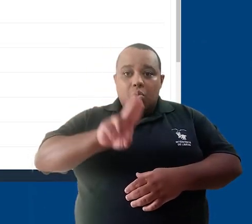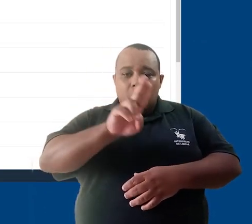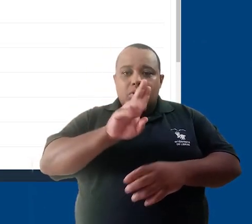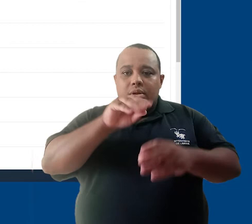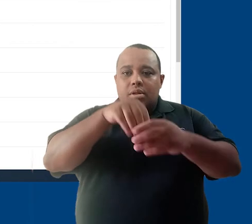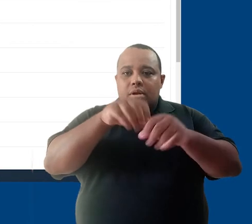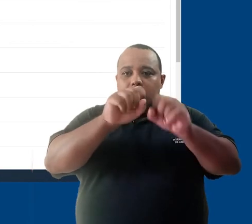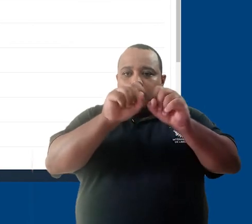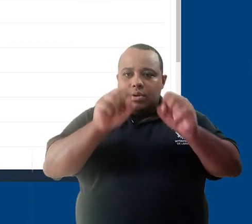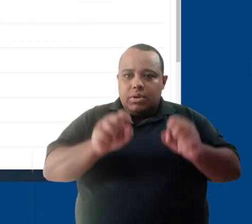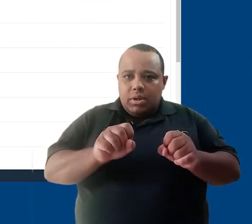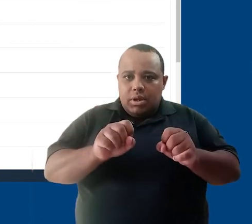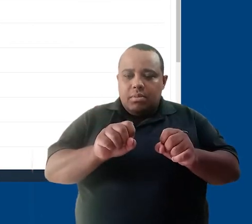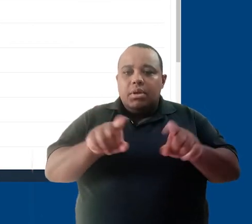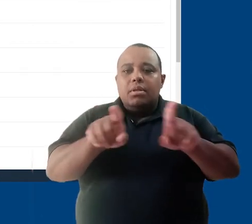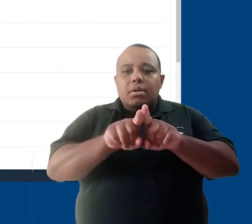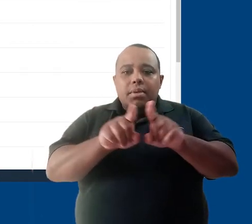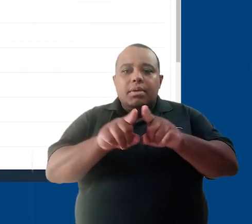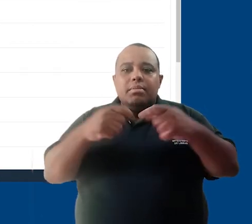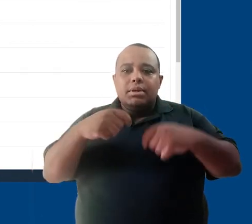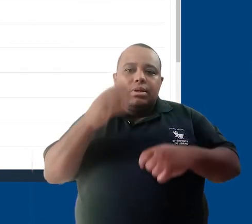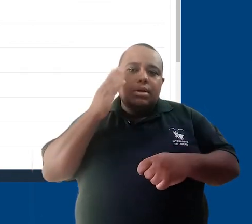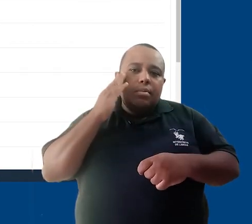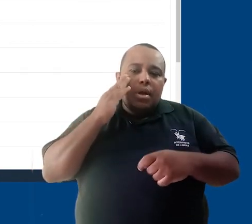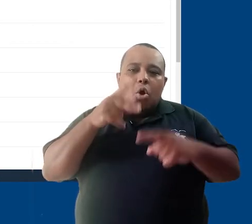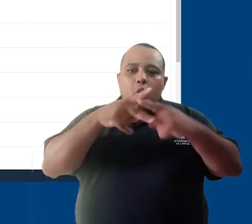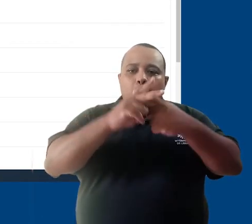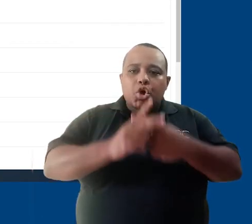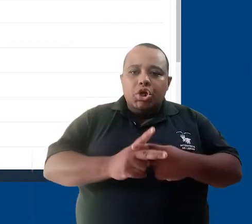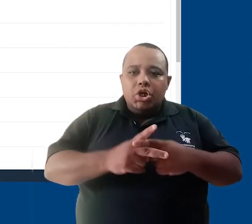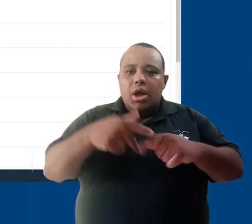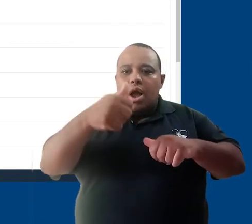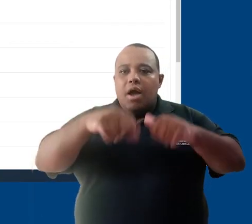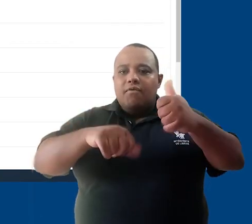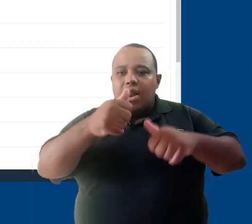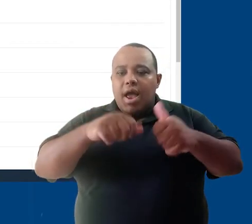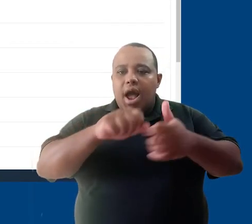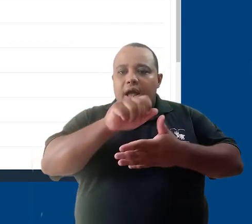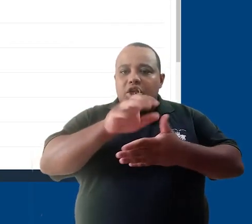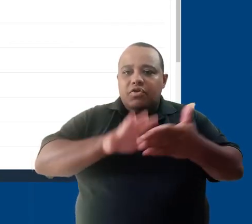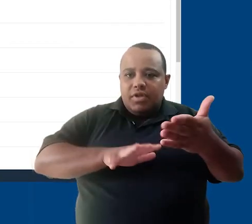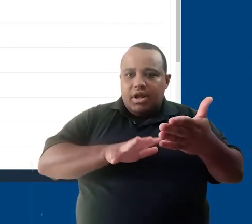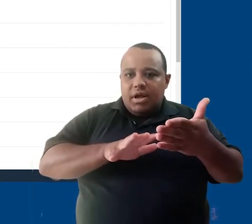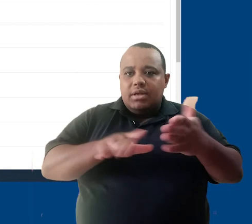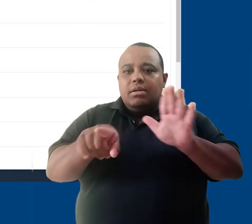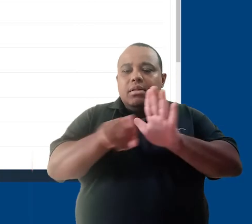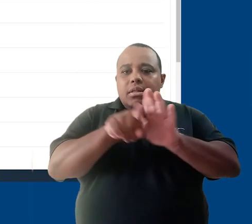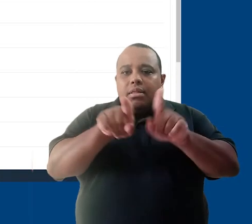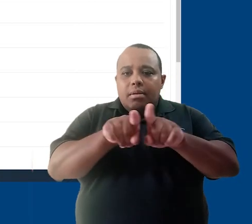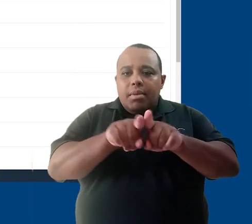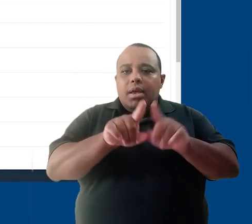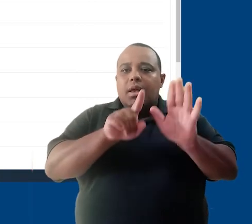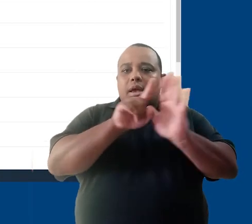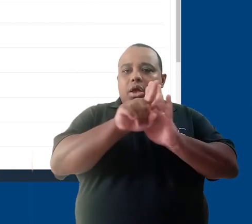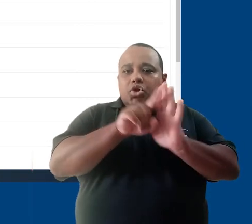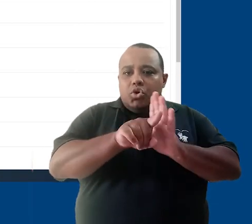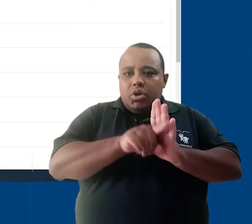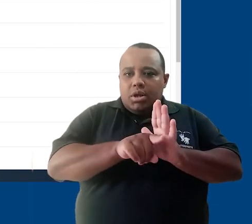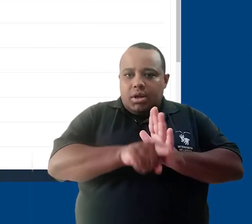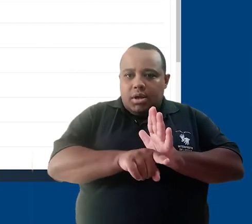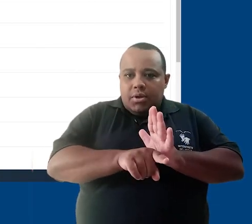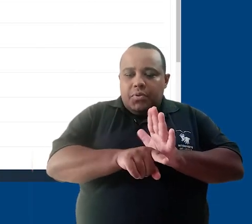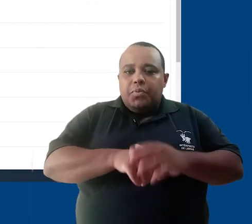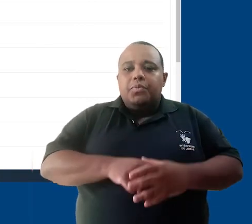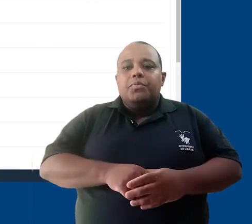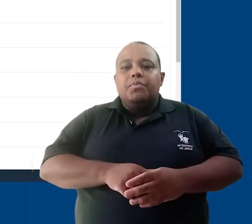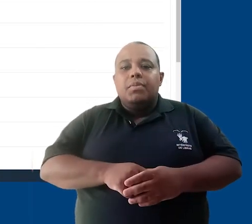da plataforma usando os recursos da mesma e também devem saber corrigir e avaliar atividades do tipo